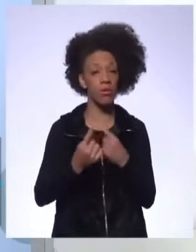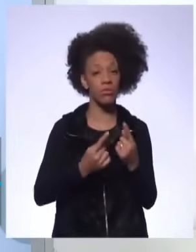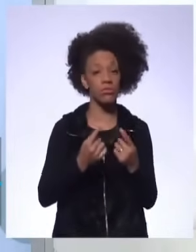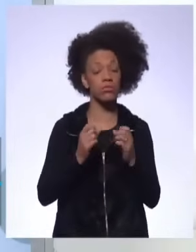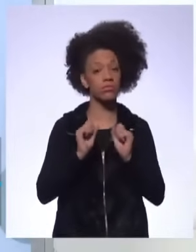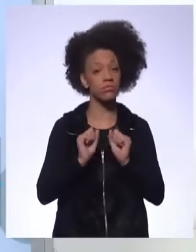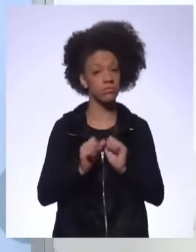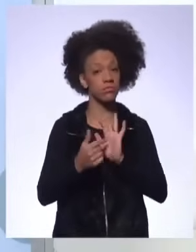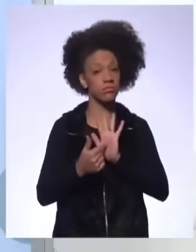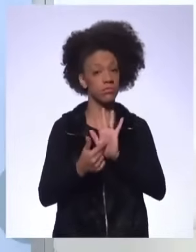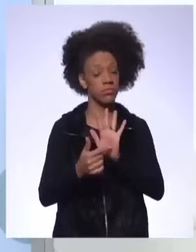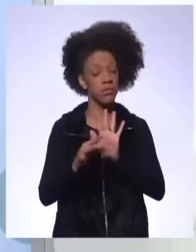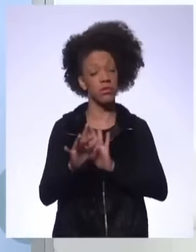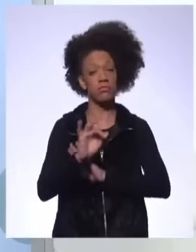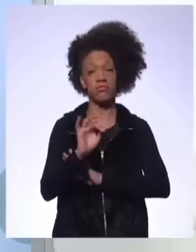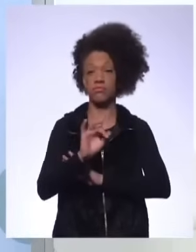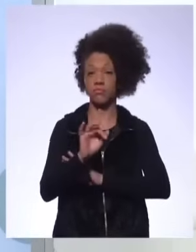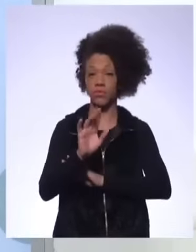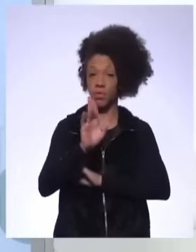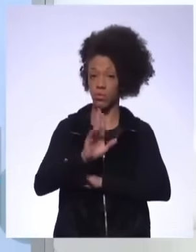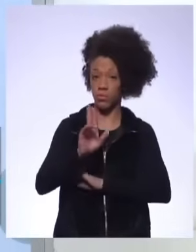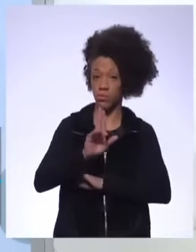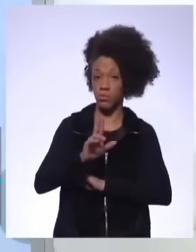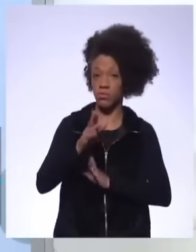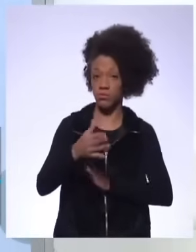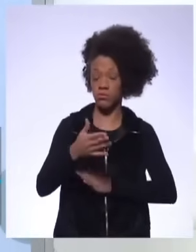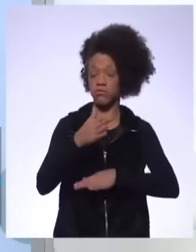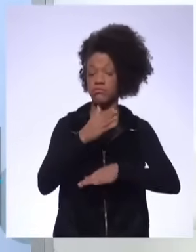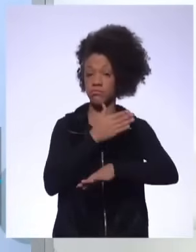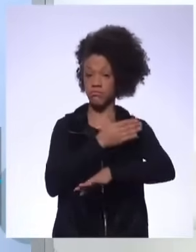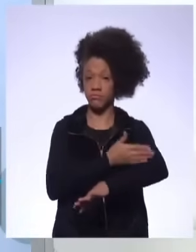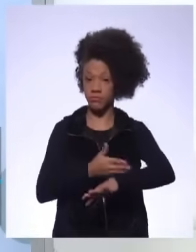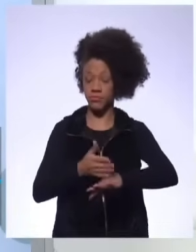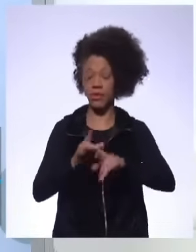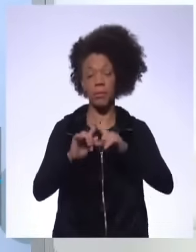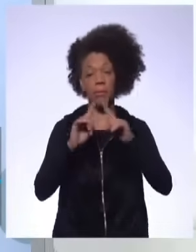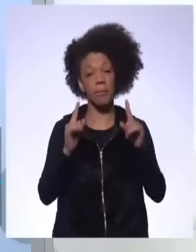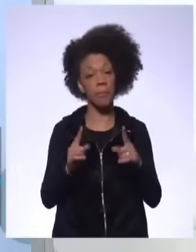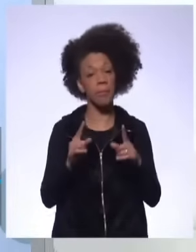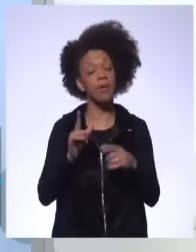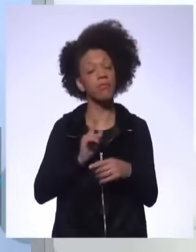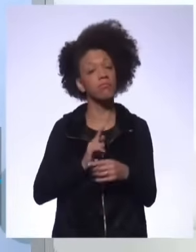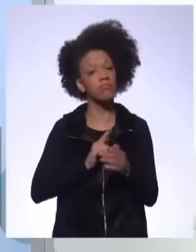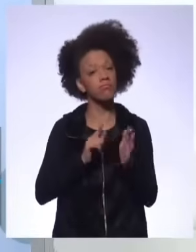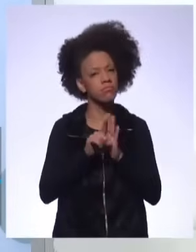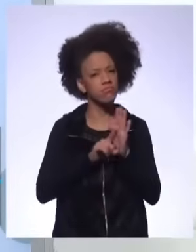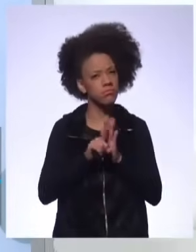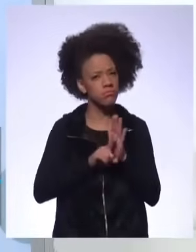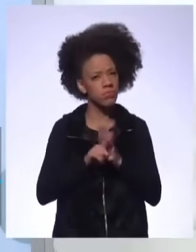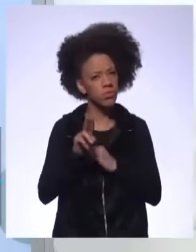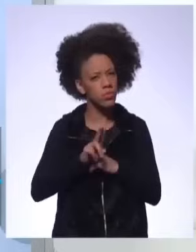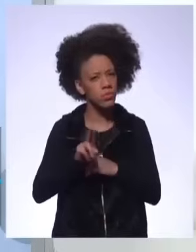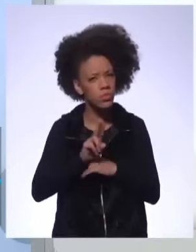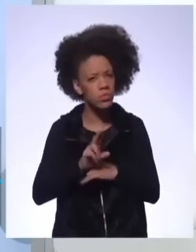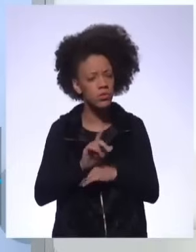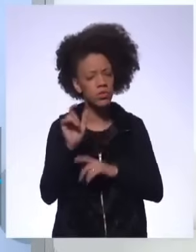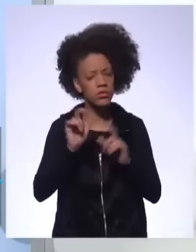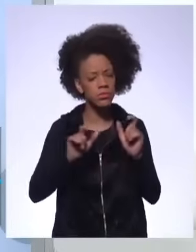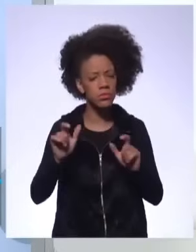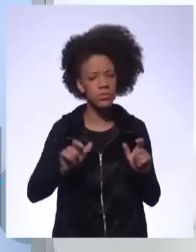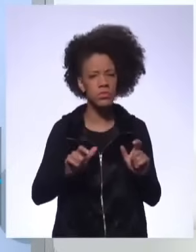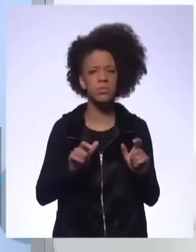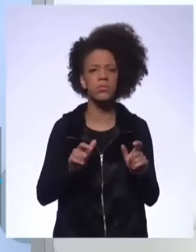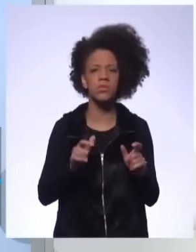pode tratar. Gente, não estou falando que é para você usar para fazer esse tratamento, mas existem registros de que se utilizava e muitas pessoas ainda,